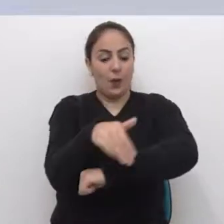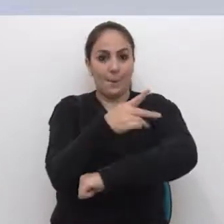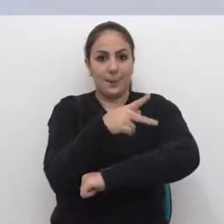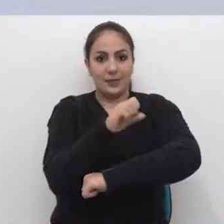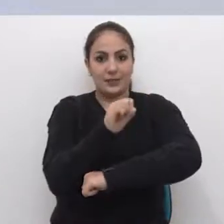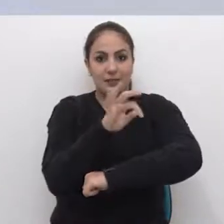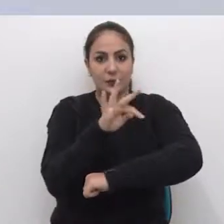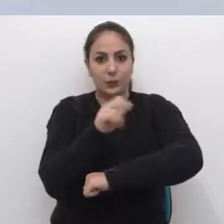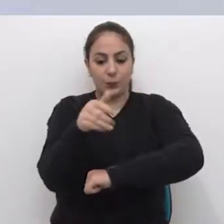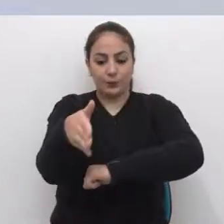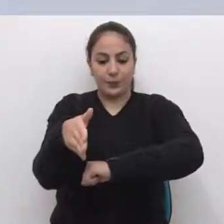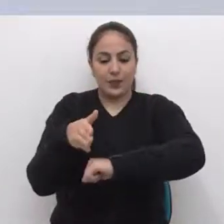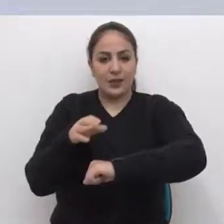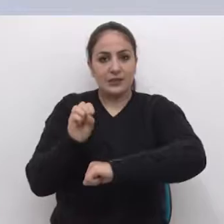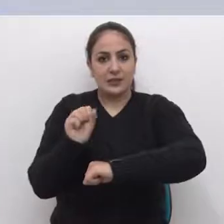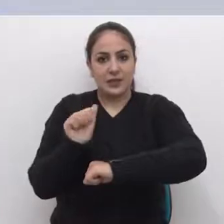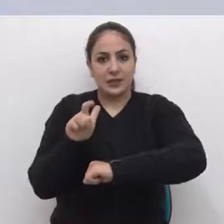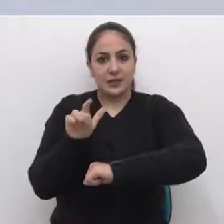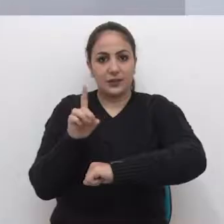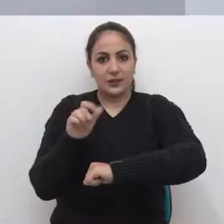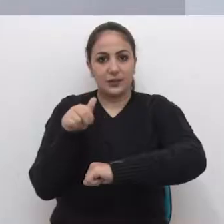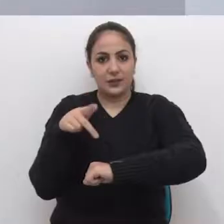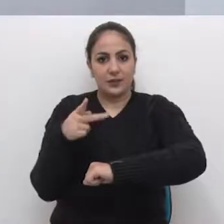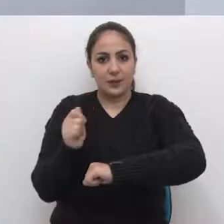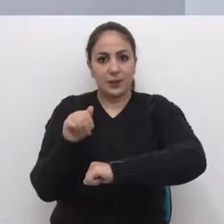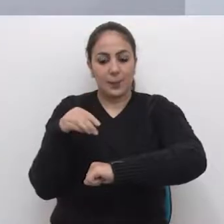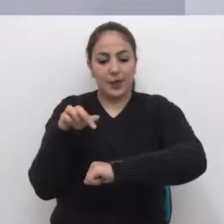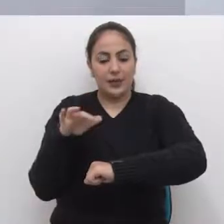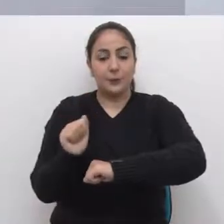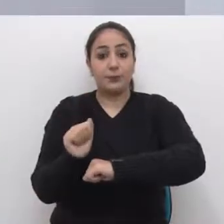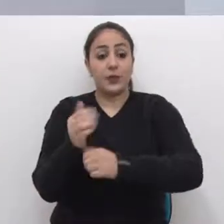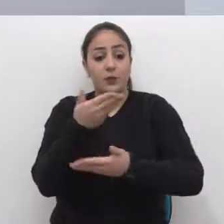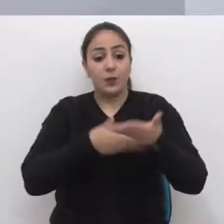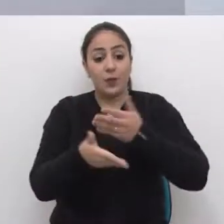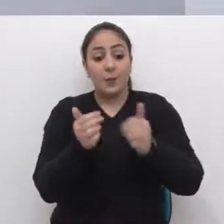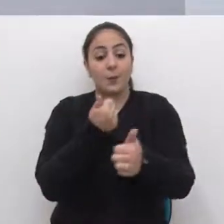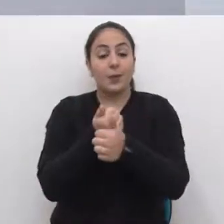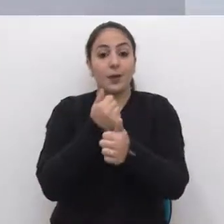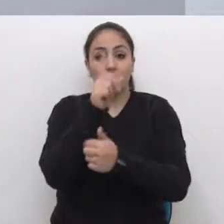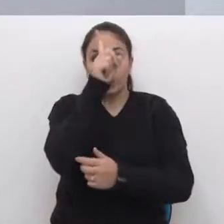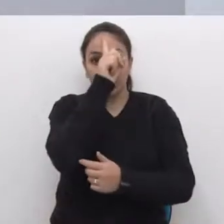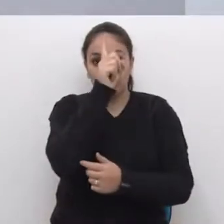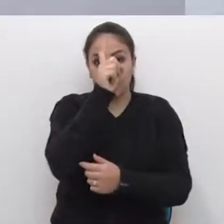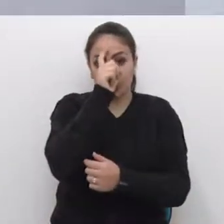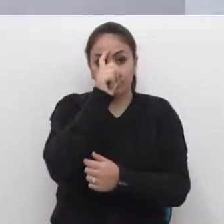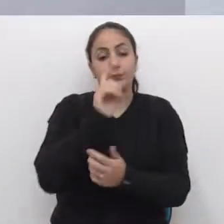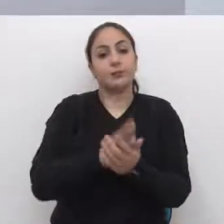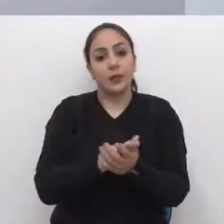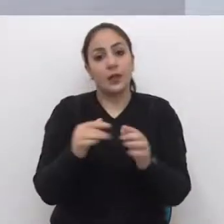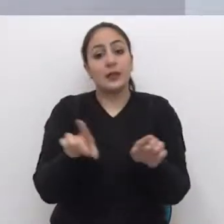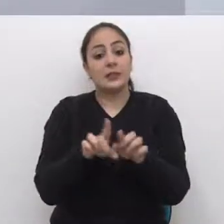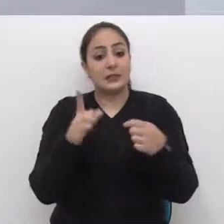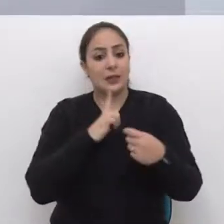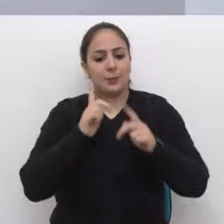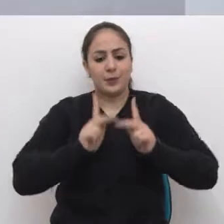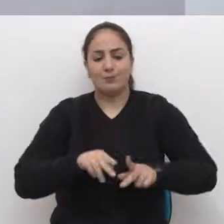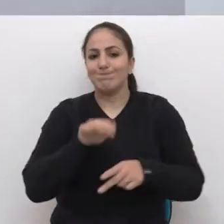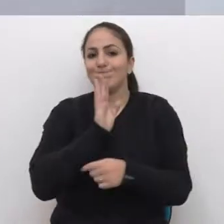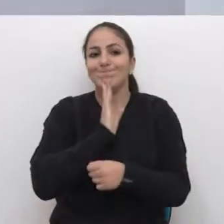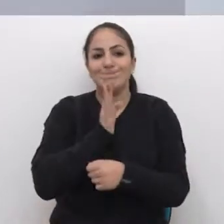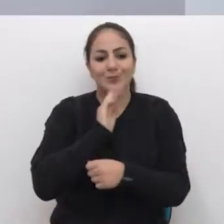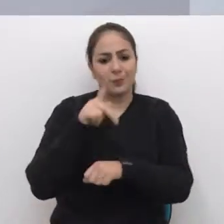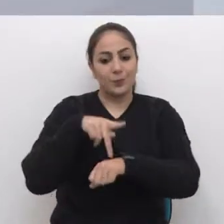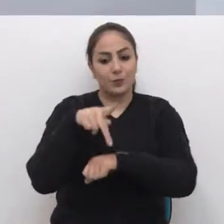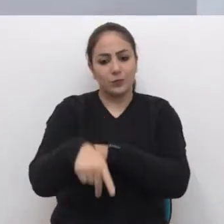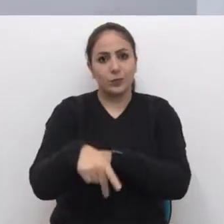das ruas Paissandu e Saldanha Marinho. Por envolver uma área próxima ao hospital, também, consequentemente, envolve pessoas que não conhecem